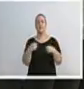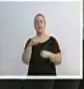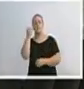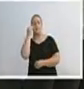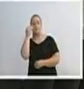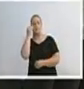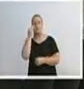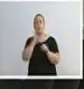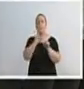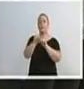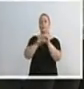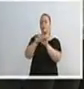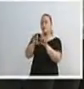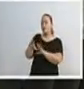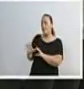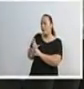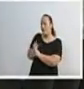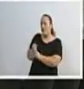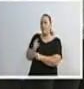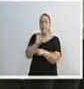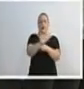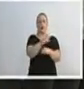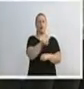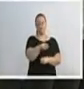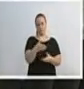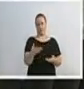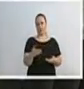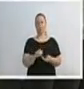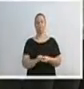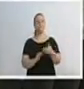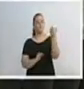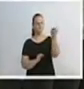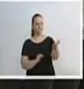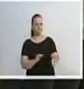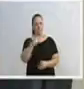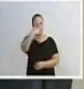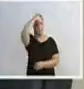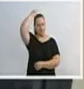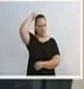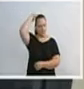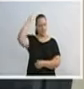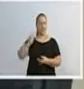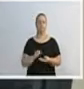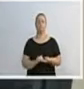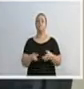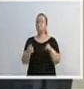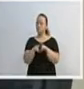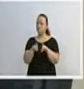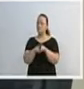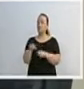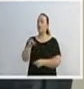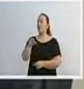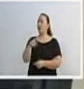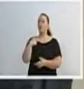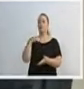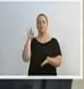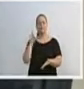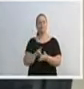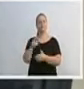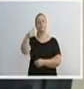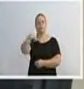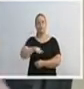sobra desta Casa Legislativa. Ouço pela ordem o vereador Adriano Pereira. Da mesma forma, presidente, gostaria de reiterar essa solicitação feita pelo